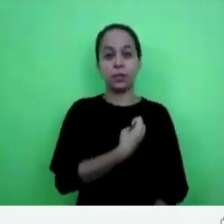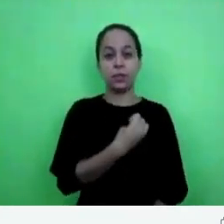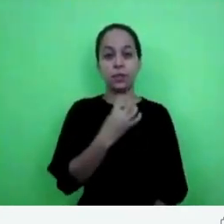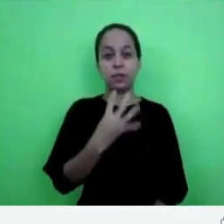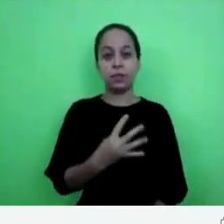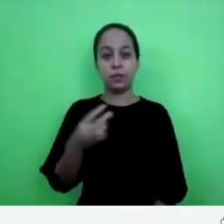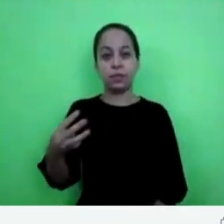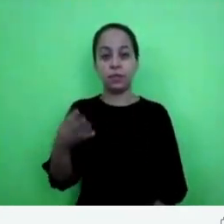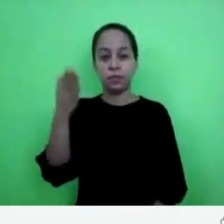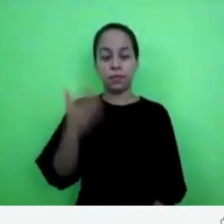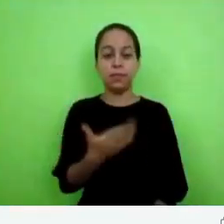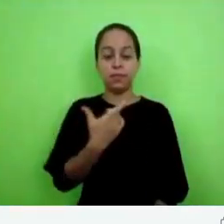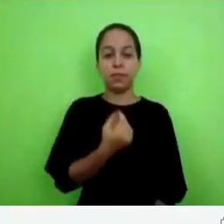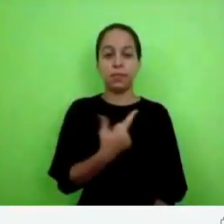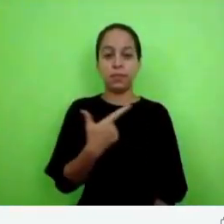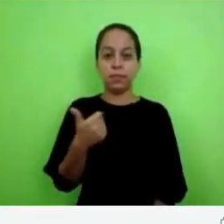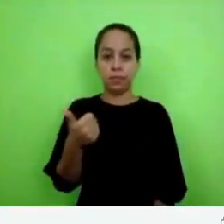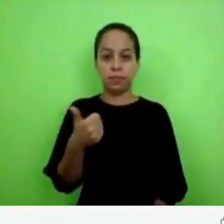43/2021.